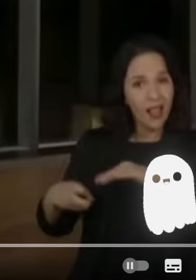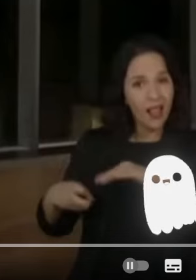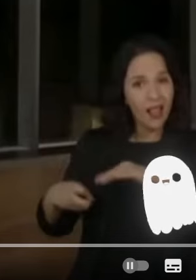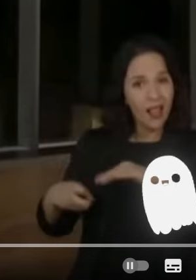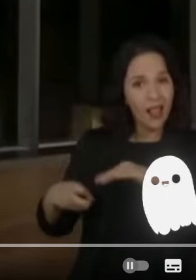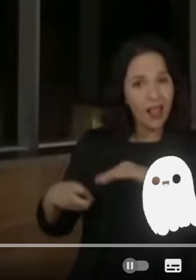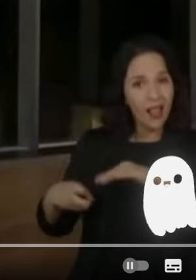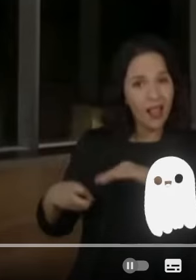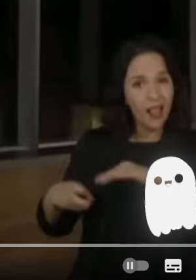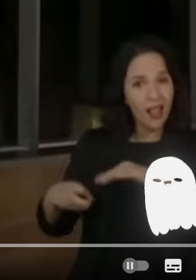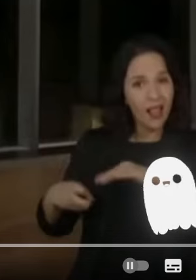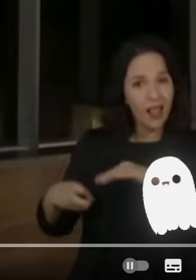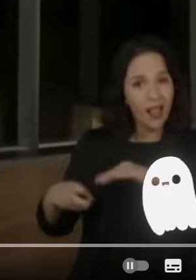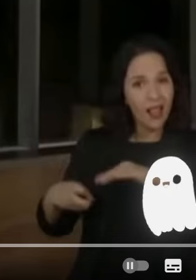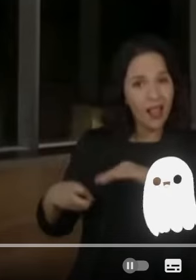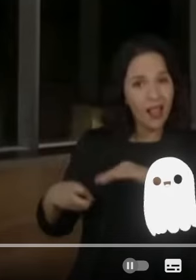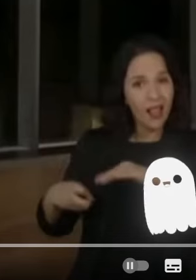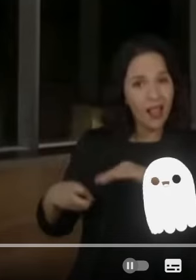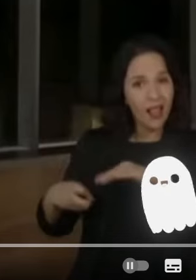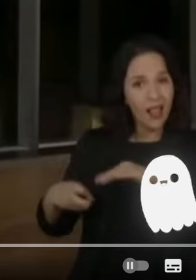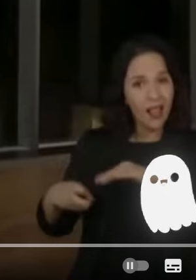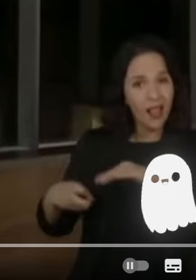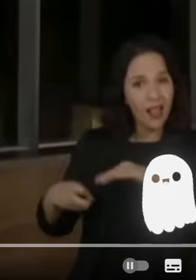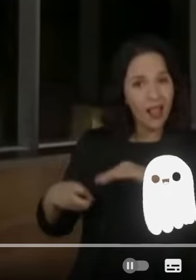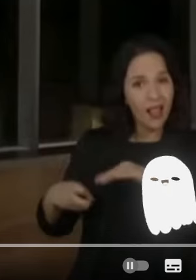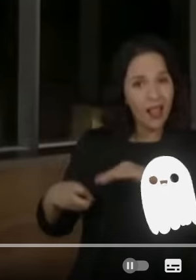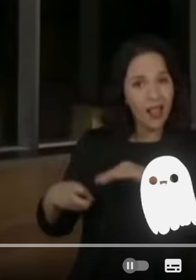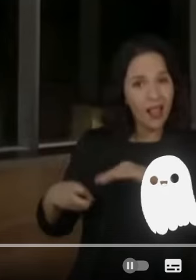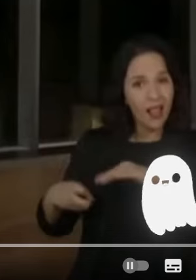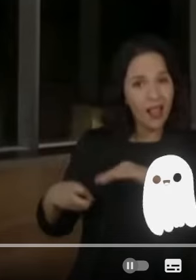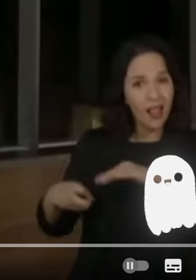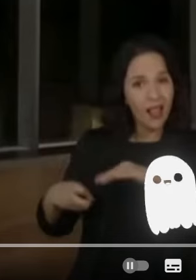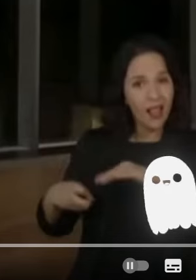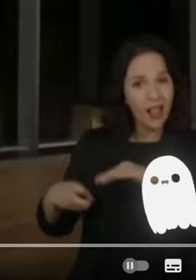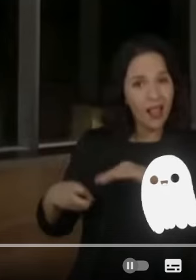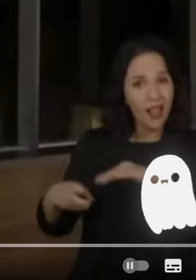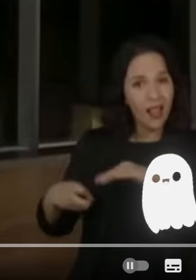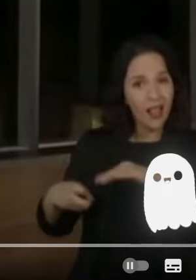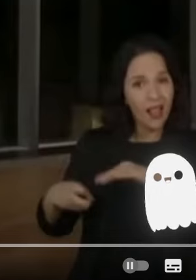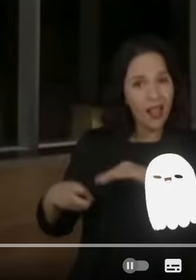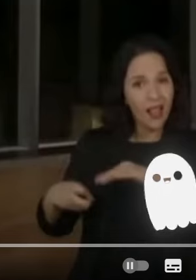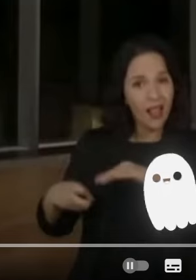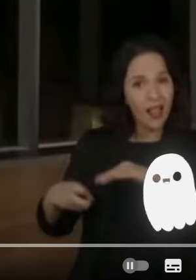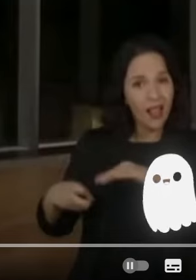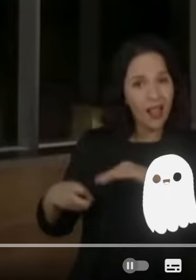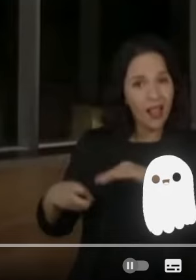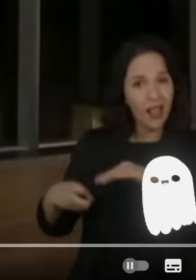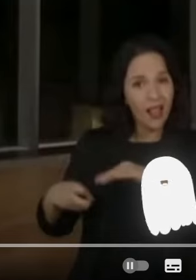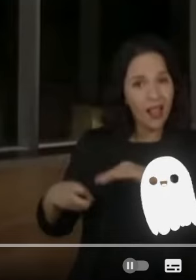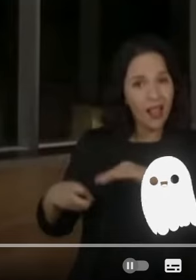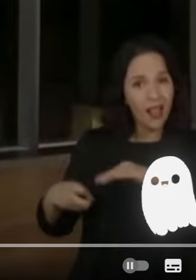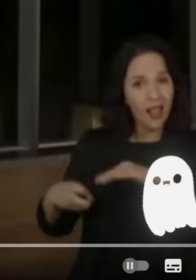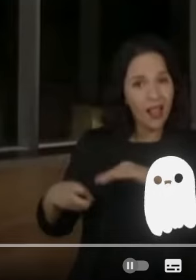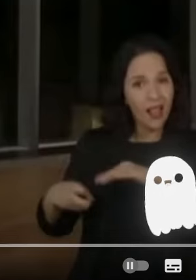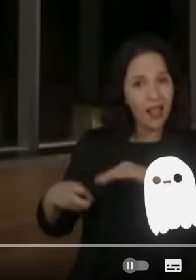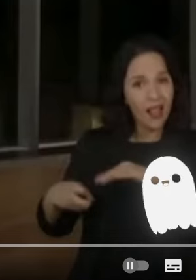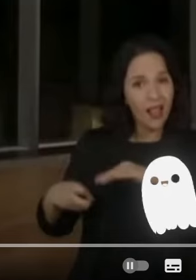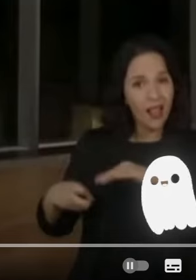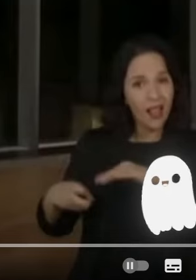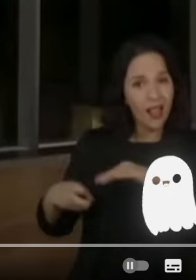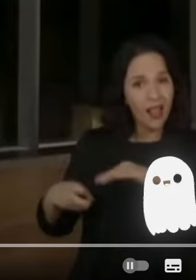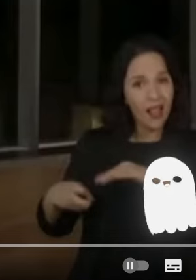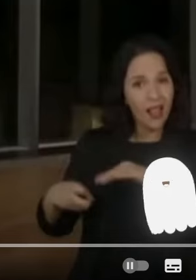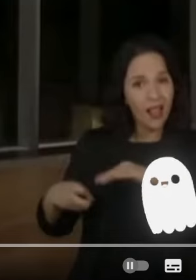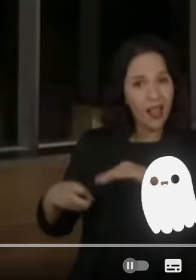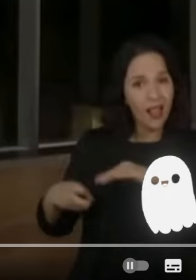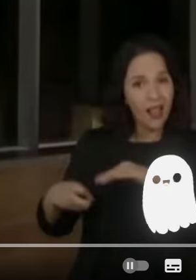um dos curtas que a gente assistiu aqui, mandei pra ele assistir na live dele, aí ele viu que foi o The Chair. Ele falou, vou ficar com medo, né? Que não sei o quê. Ele tava com